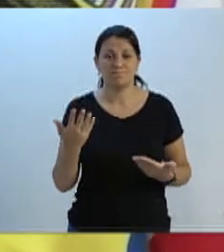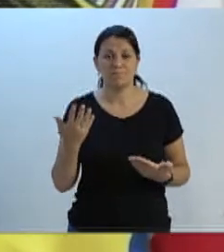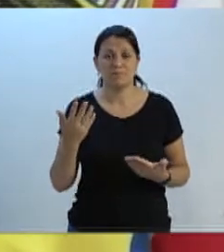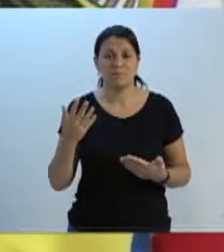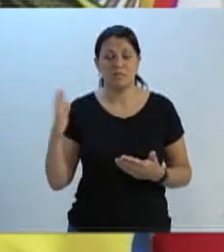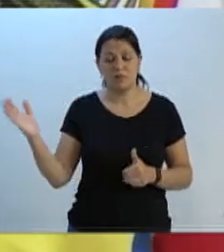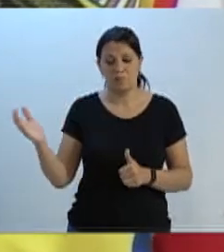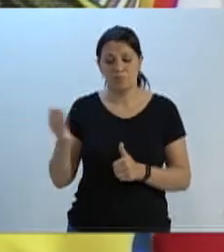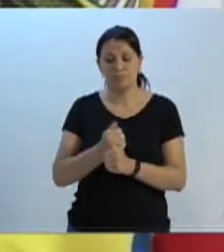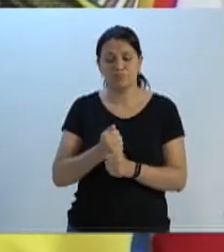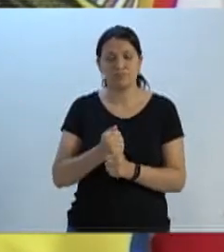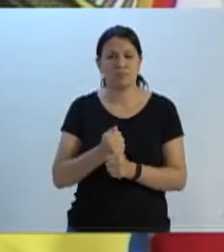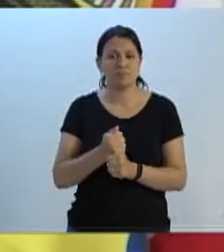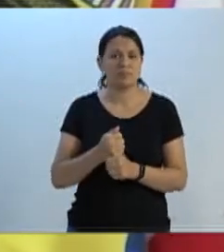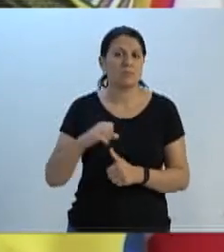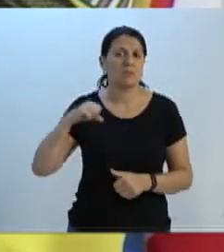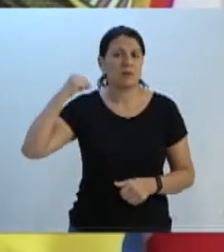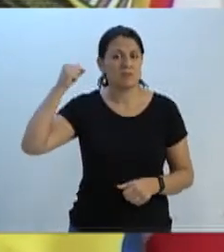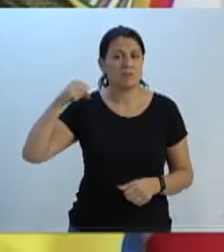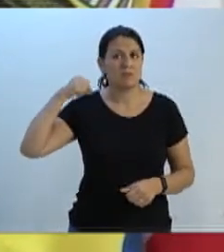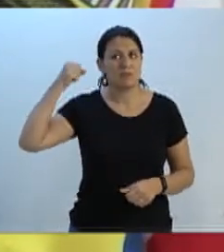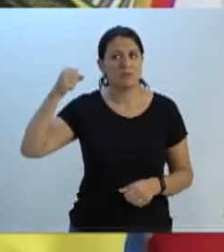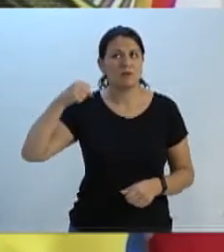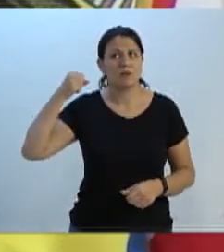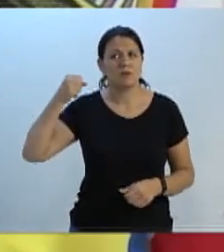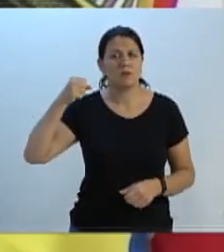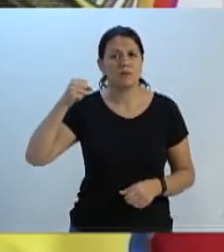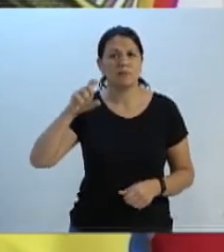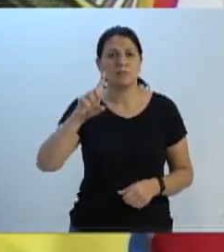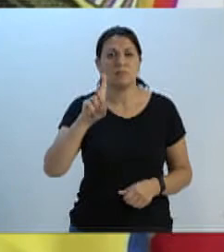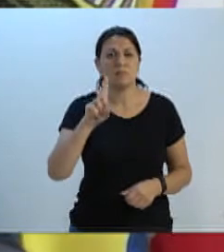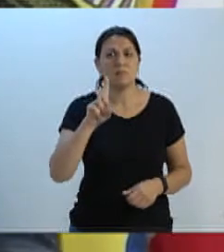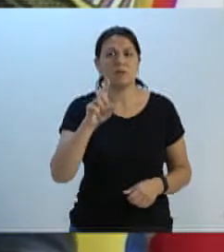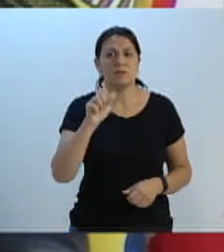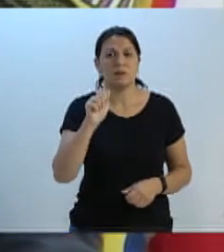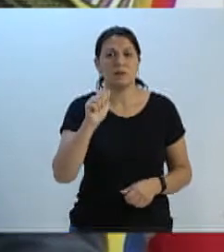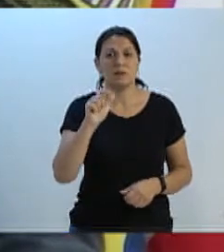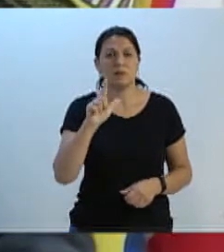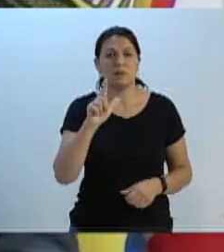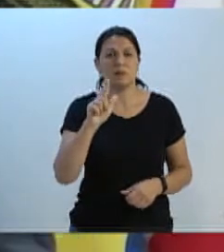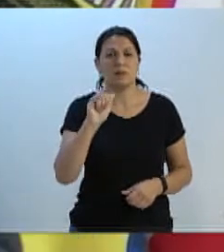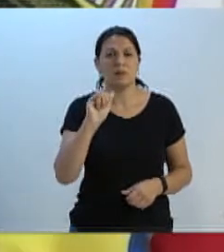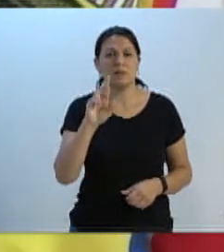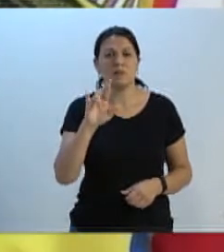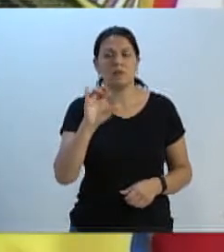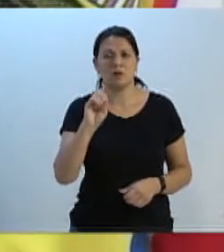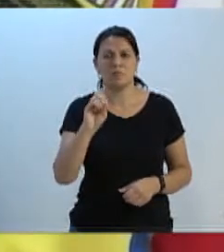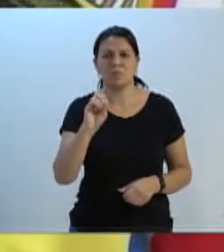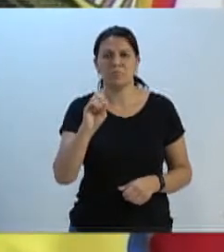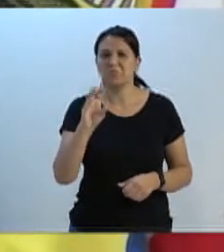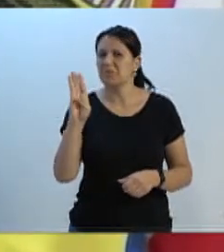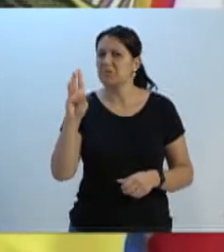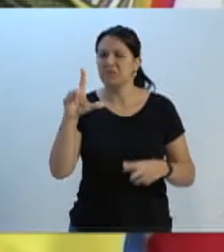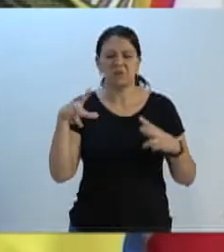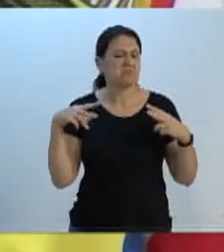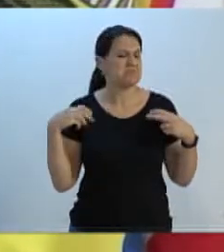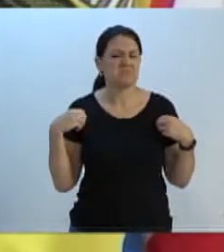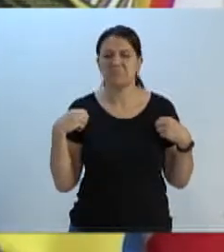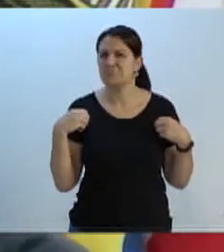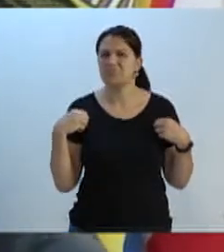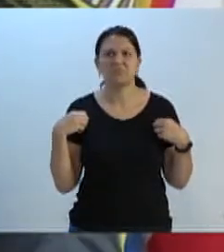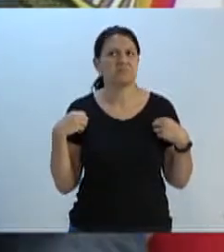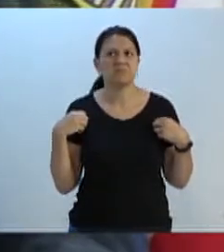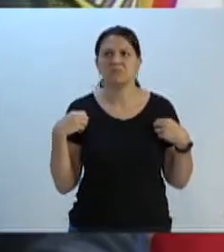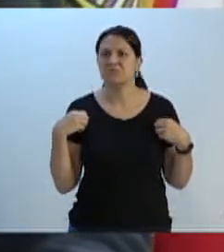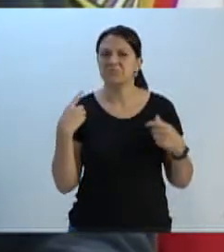assumiu, o nosso querido e grande senador de Blumenau, Dalírio Beber, Blumenau não merecia. Não merecia